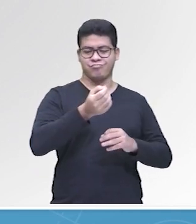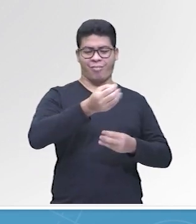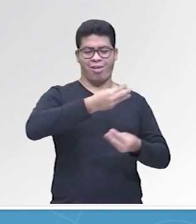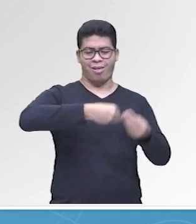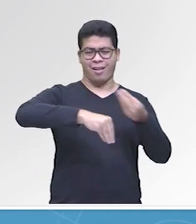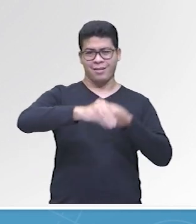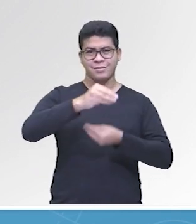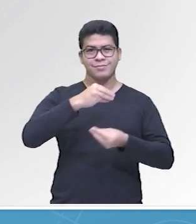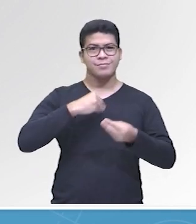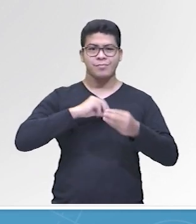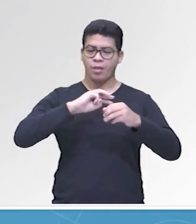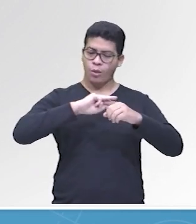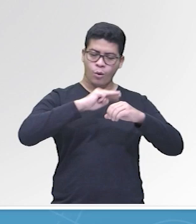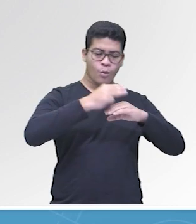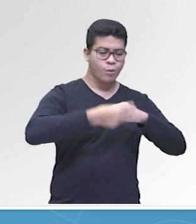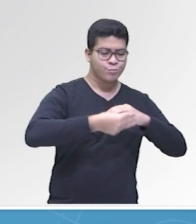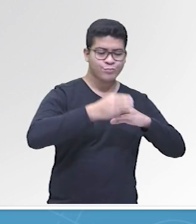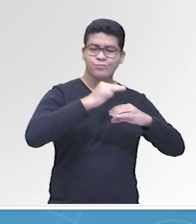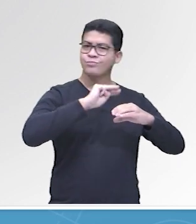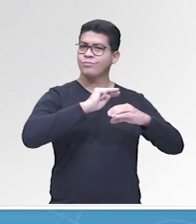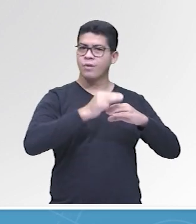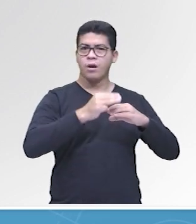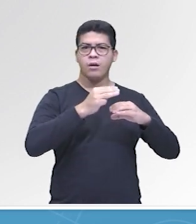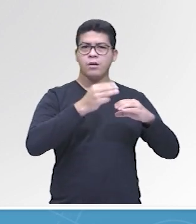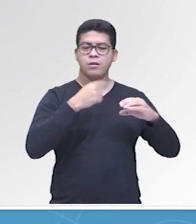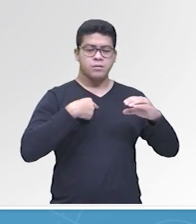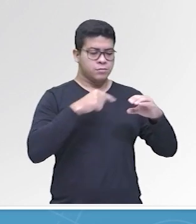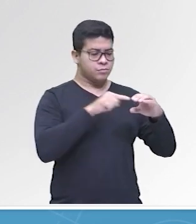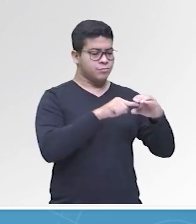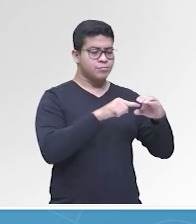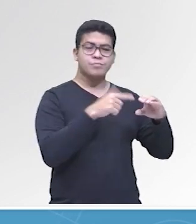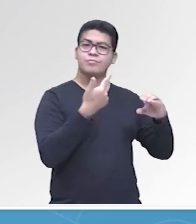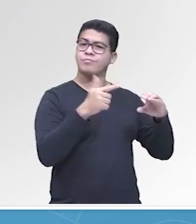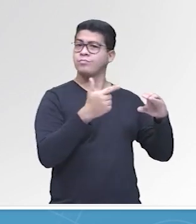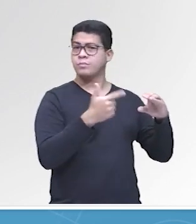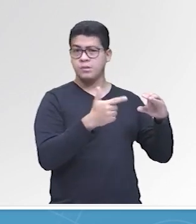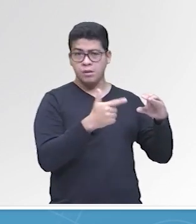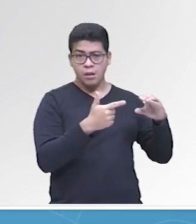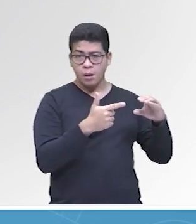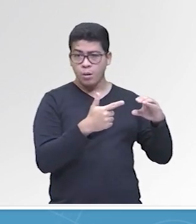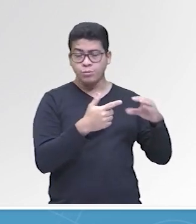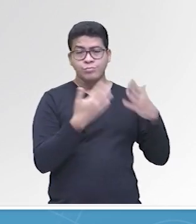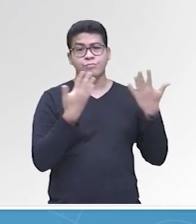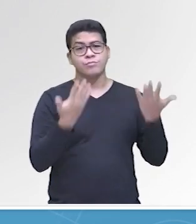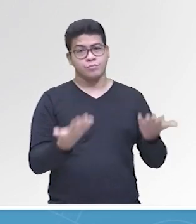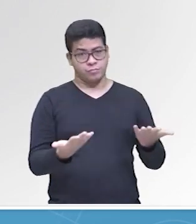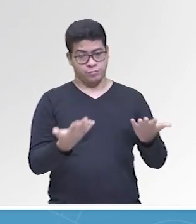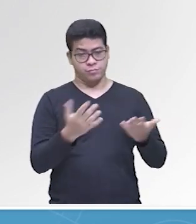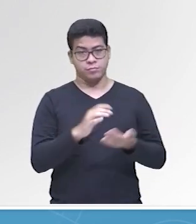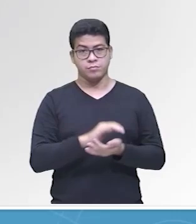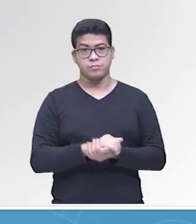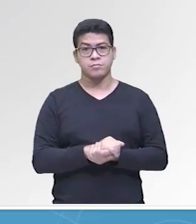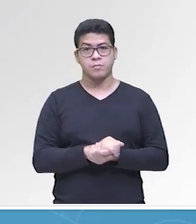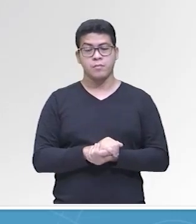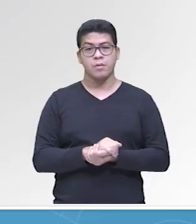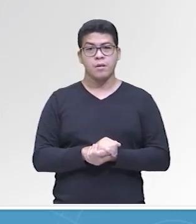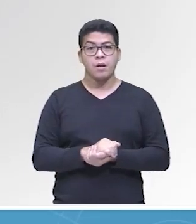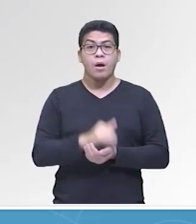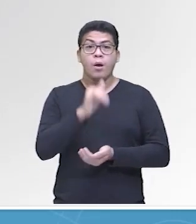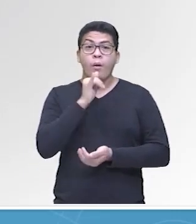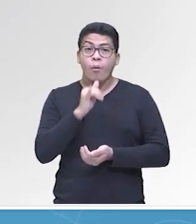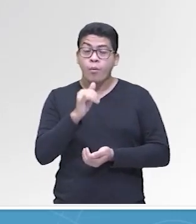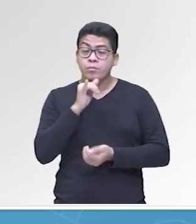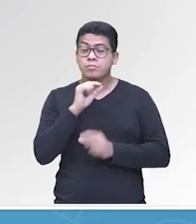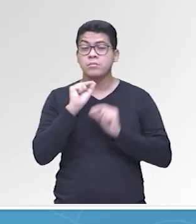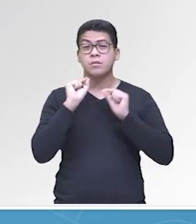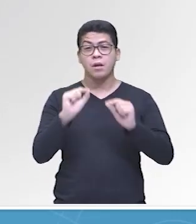membrana, ele não está organizado no núcleo, ele fica ali, ó, espalhado no citoplasma. E um exemplo desse